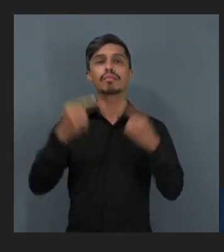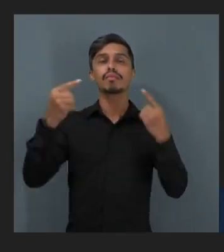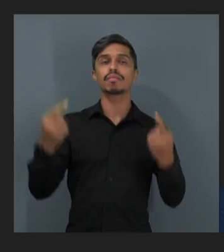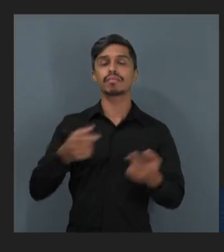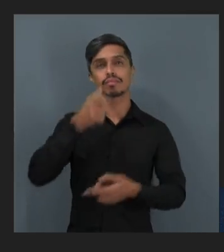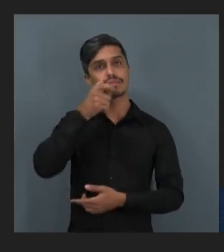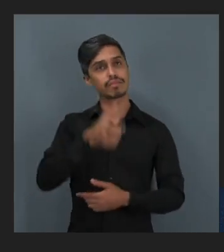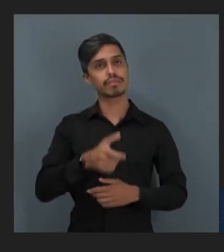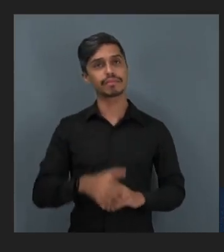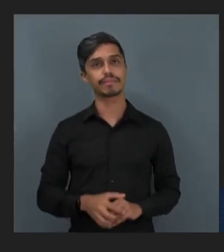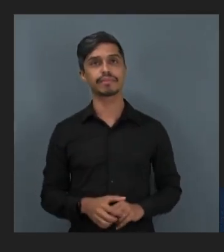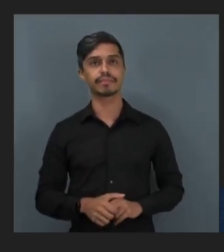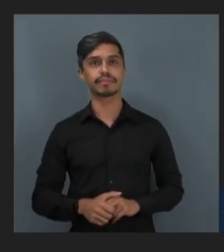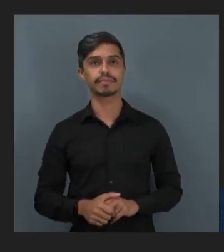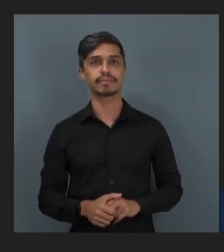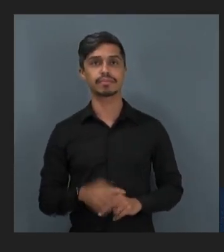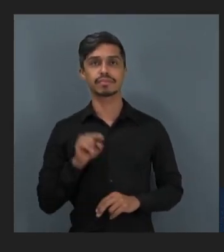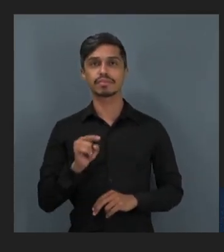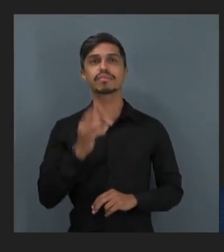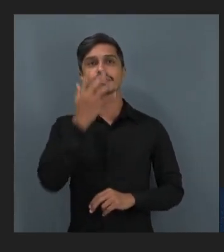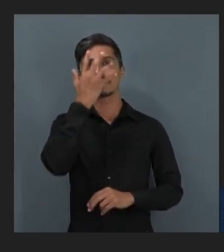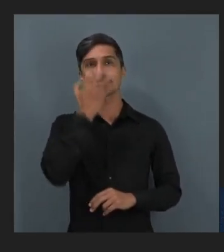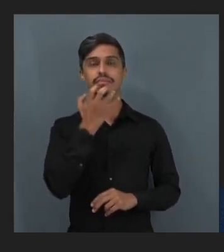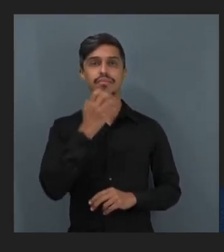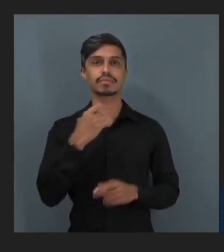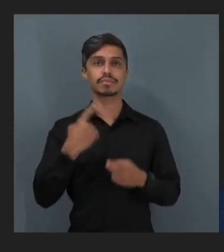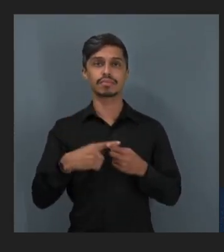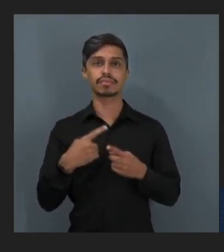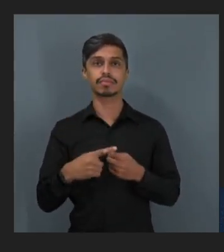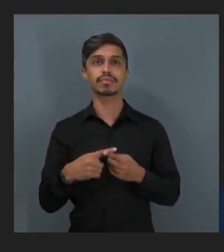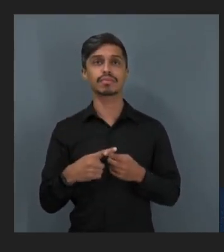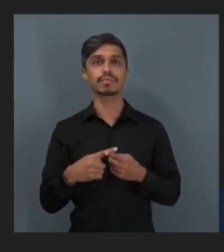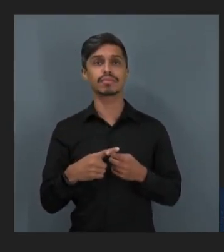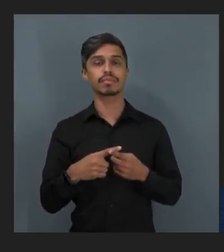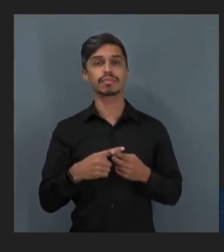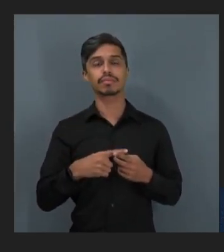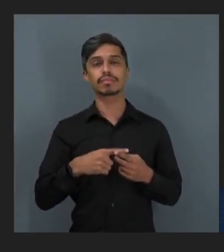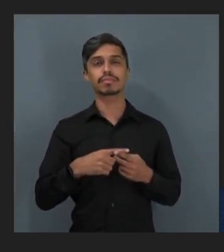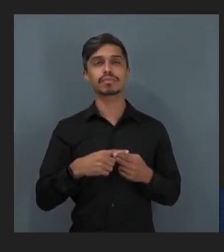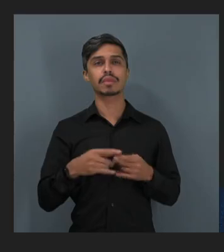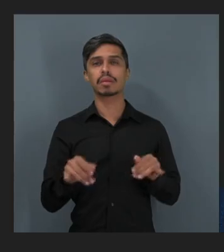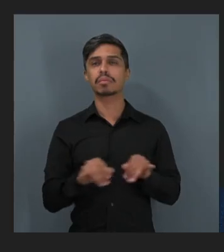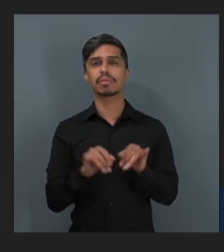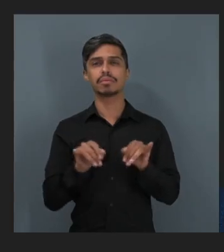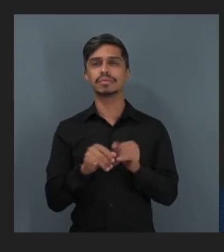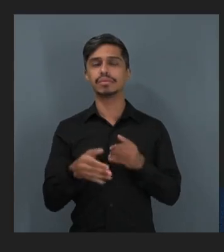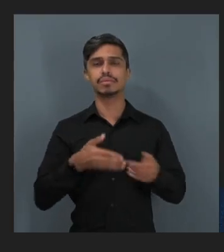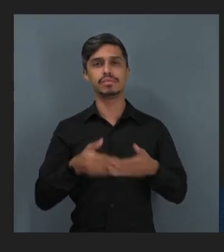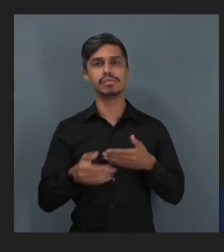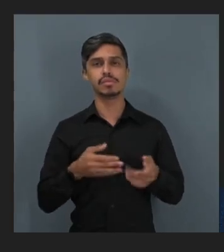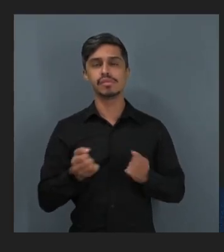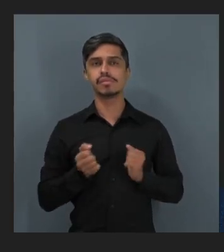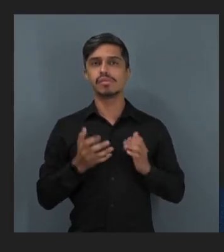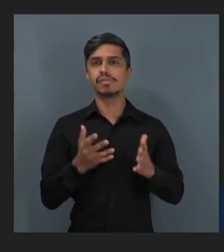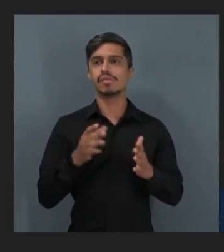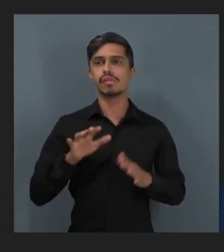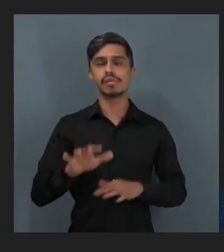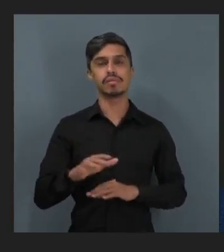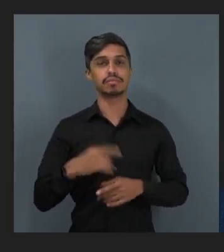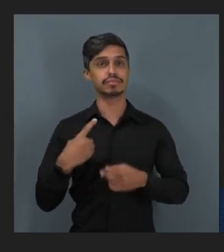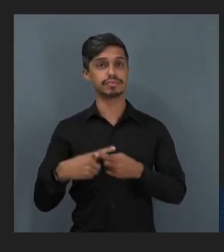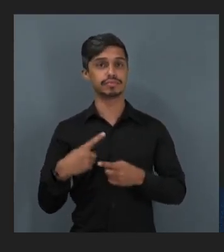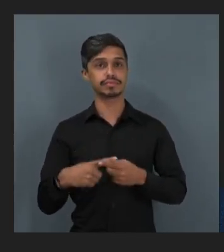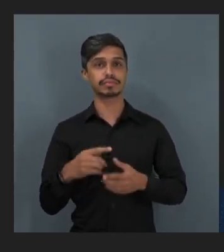sério se dá um grau de irrelevância qualquer a uma atitude como essa,